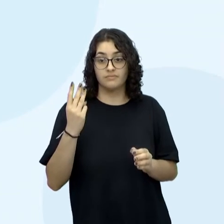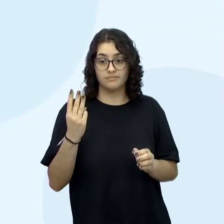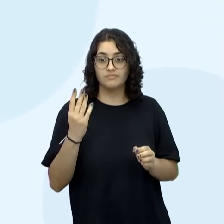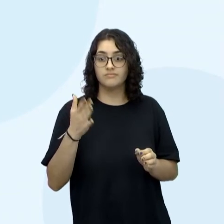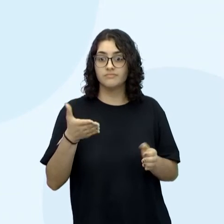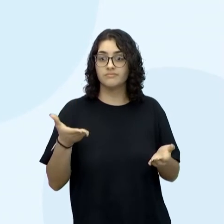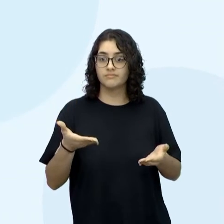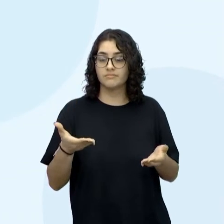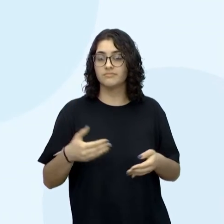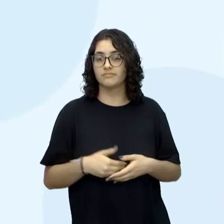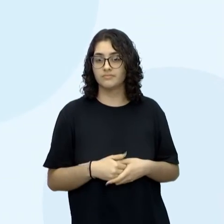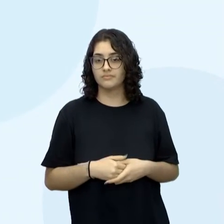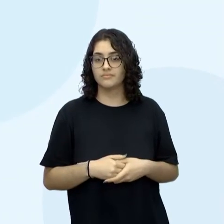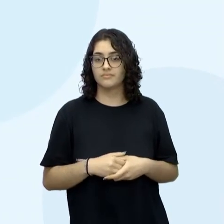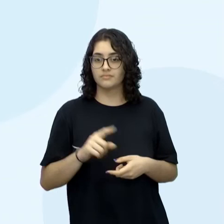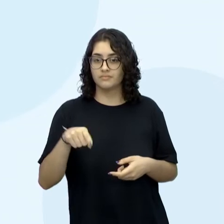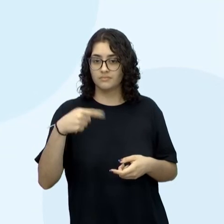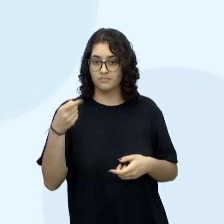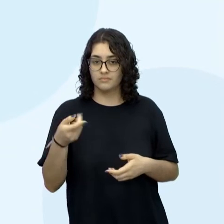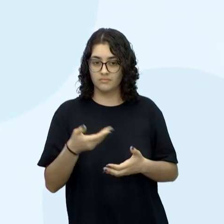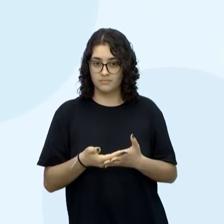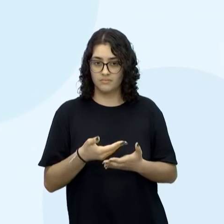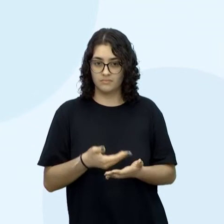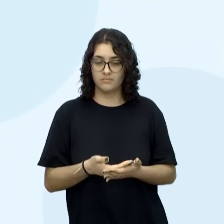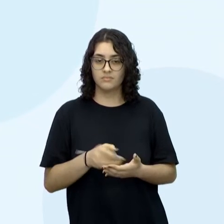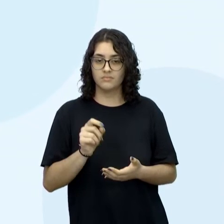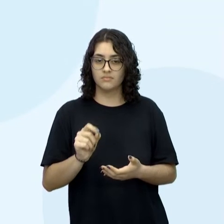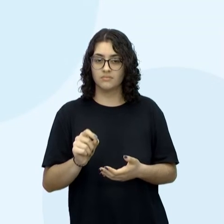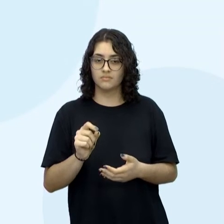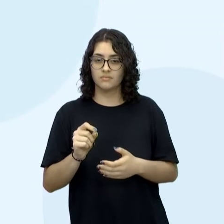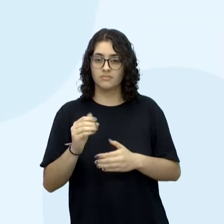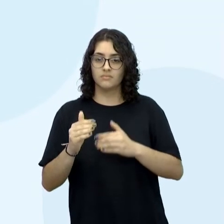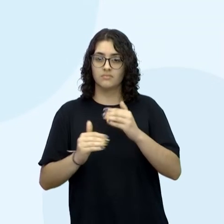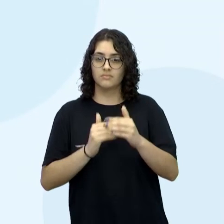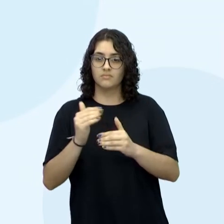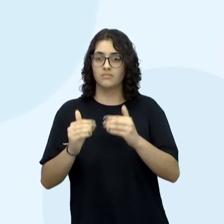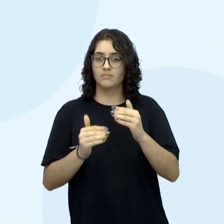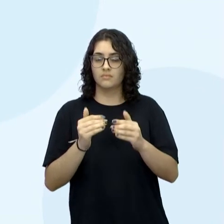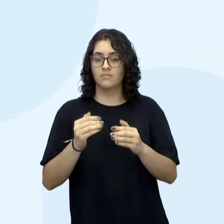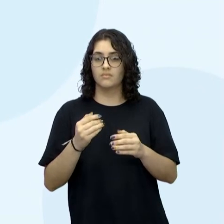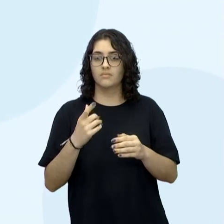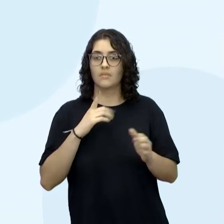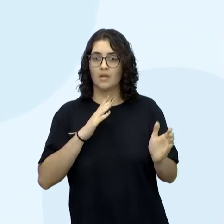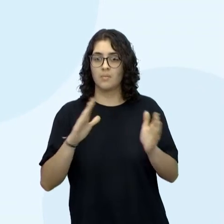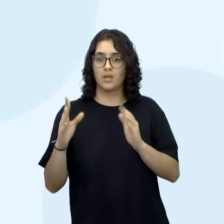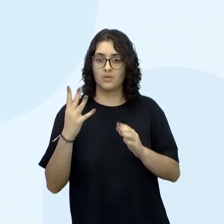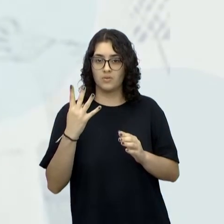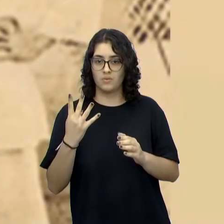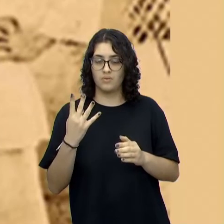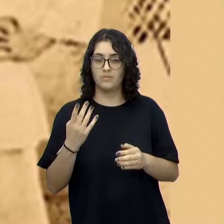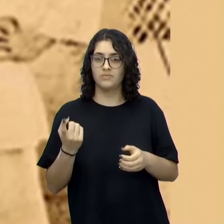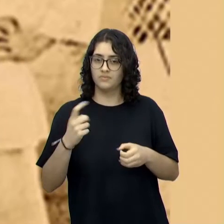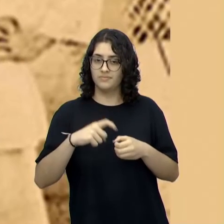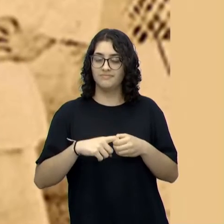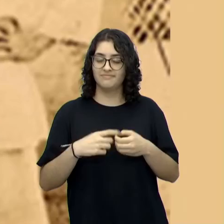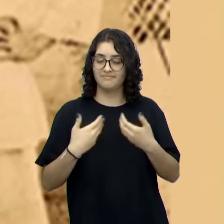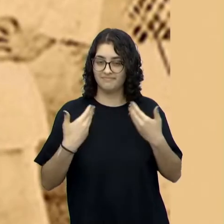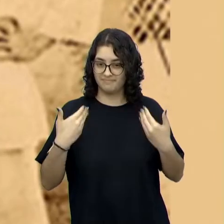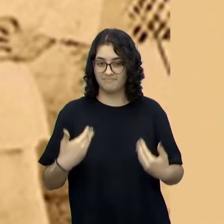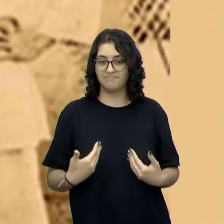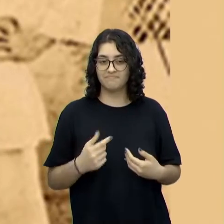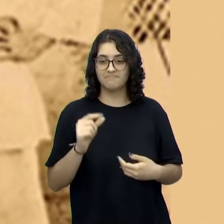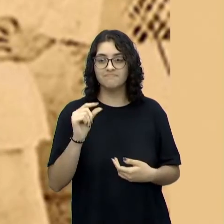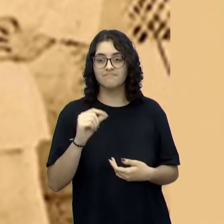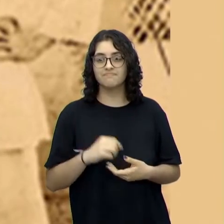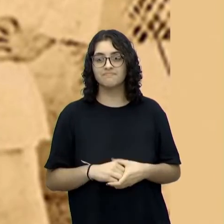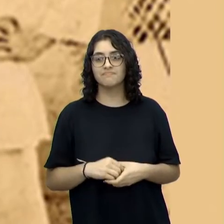gente acabou de ver. E na próxima aula a gente vai ter aí o desenvolvimento parte 4. Pessoal, pode voltar em mim um pouquinho.